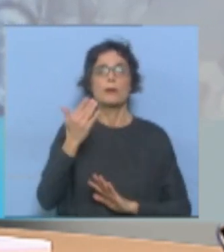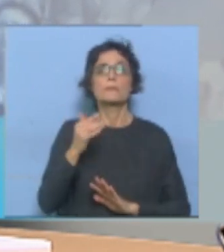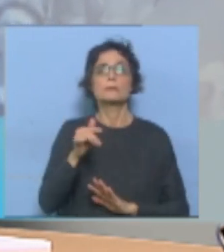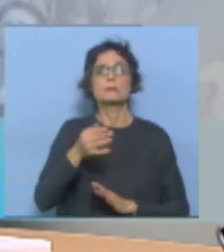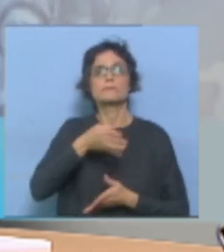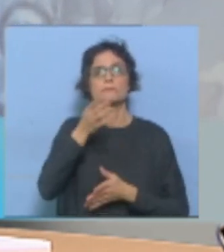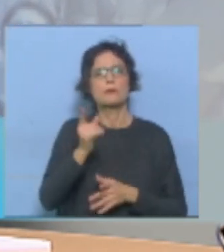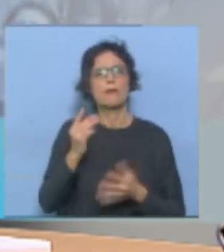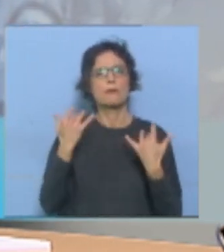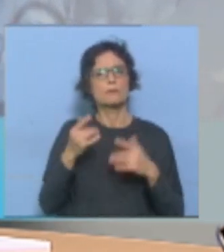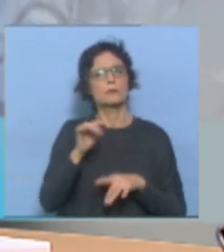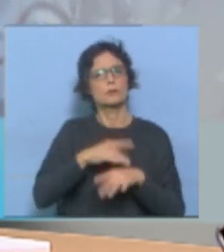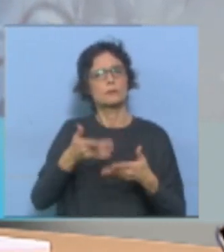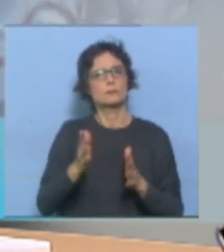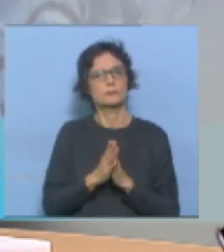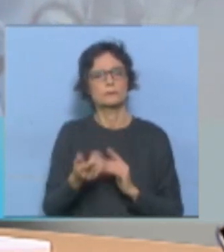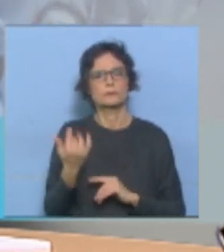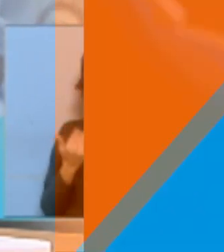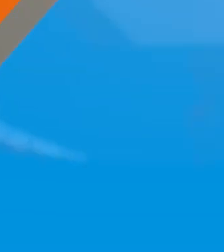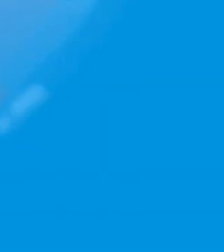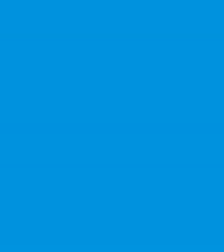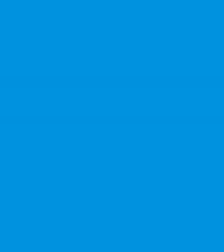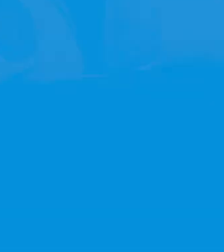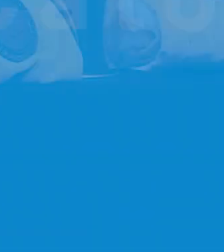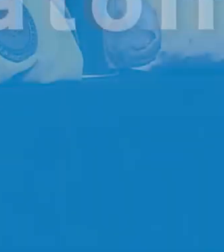ficamos com os temas da atualidade informativa.